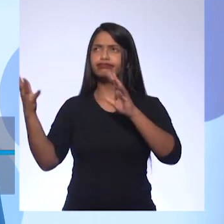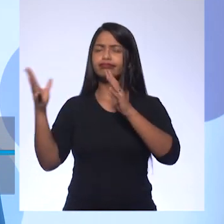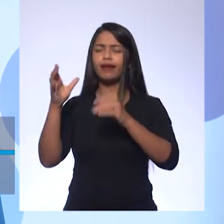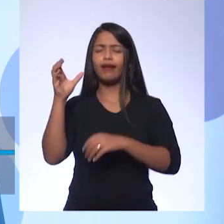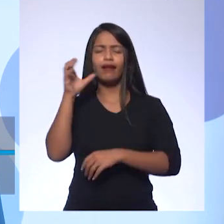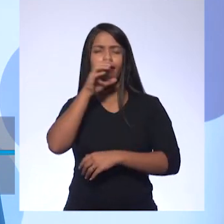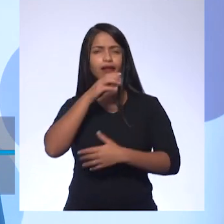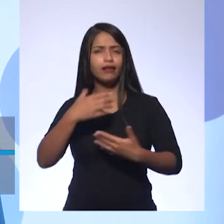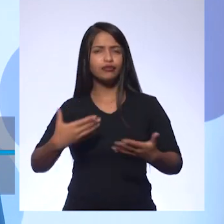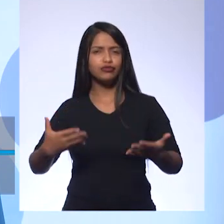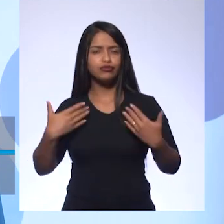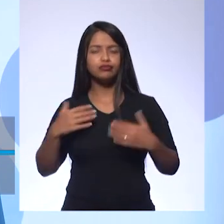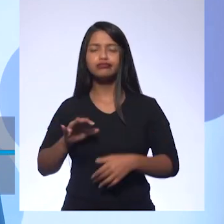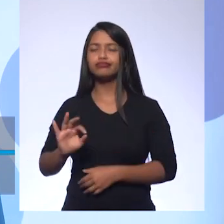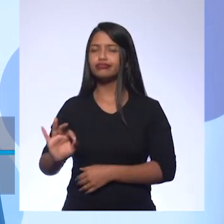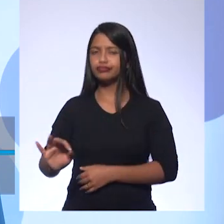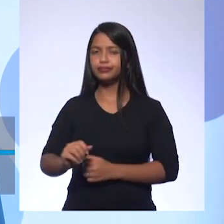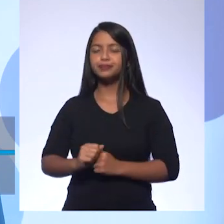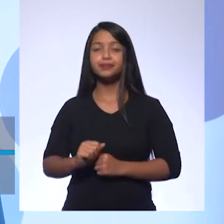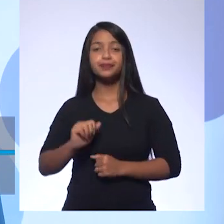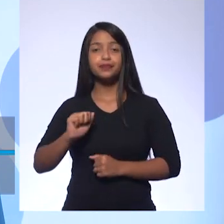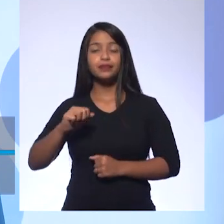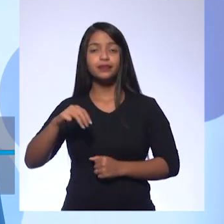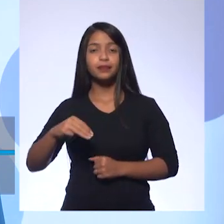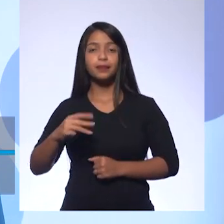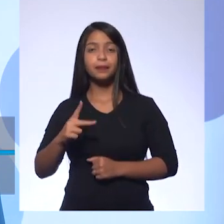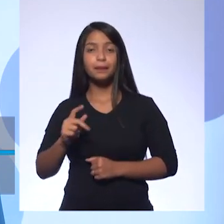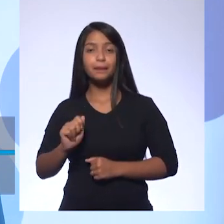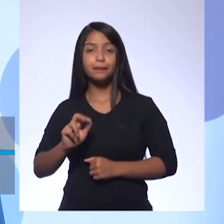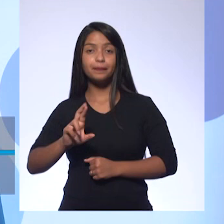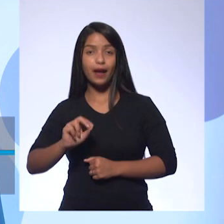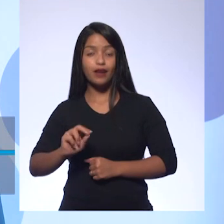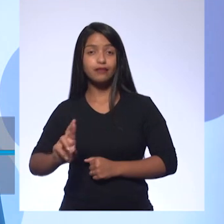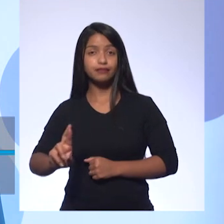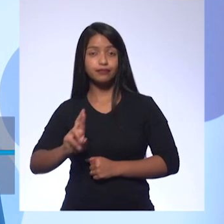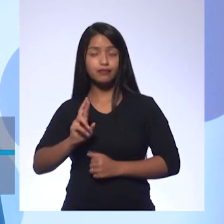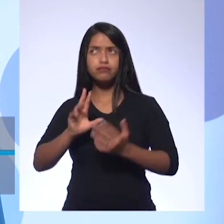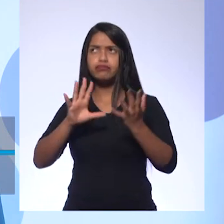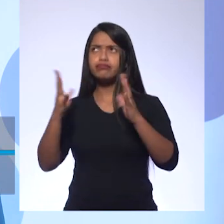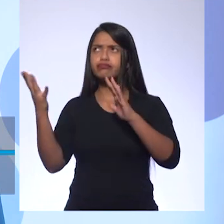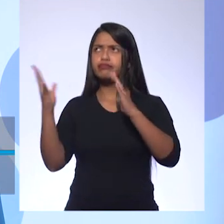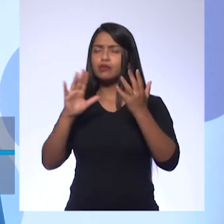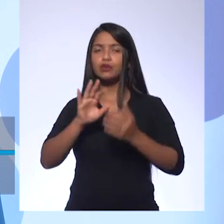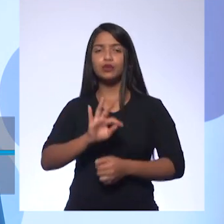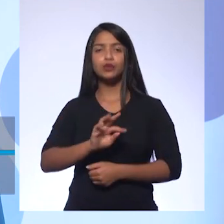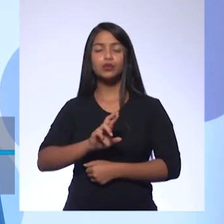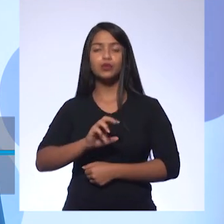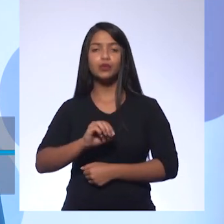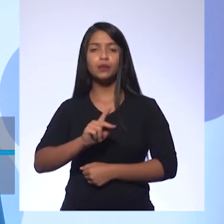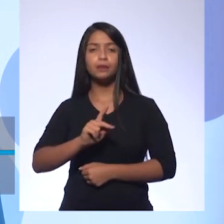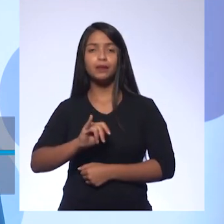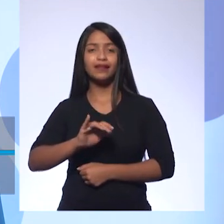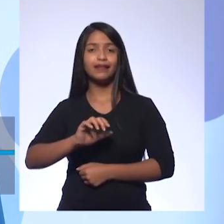Lins. Amparo, clima tropical. Monte Castelo, quente e seco.